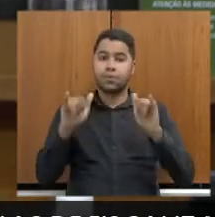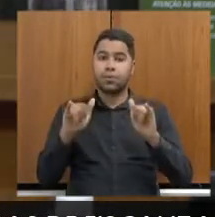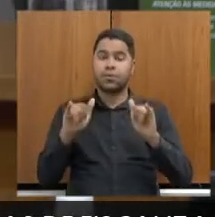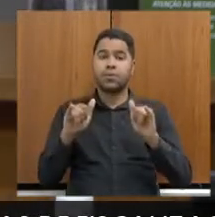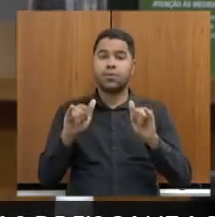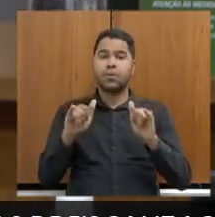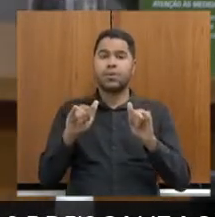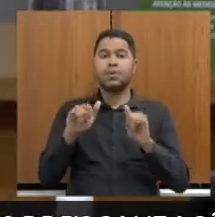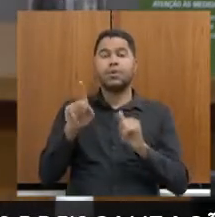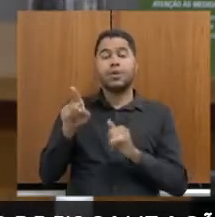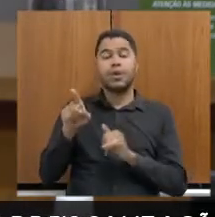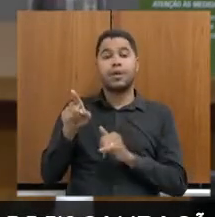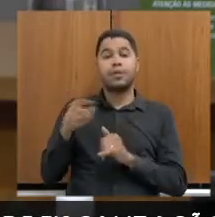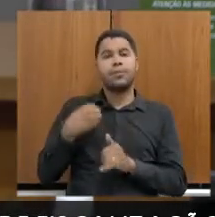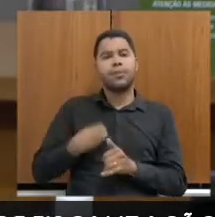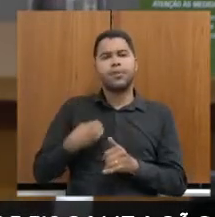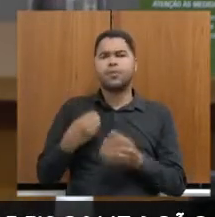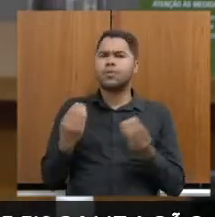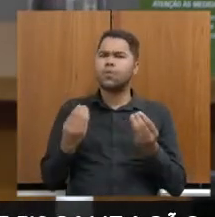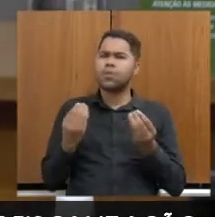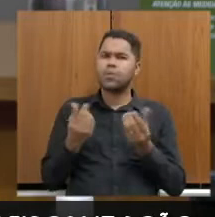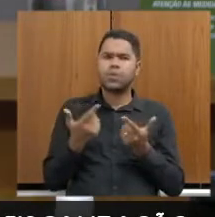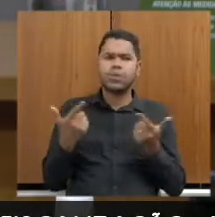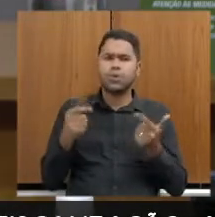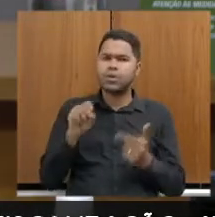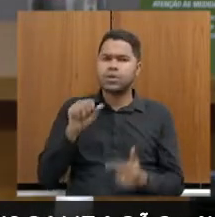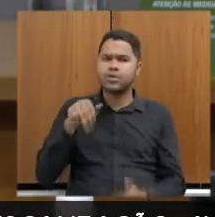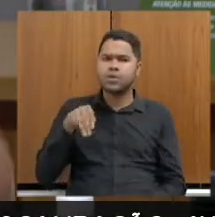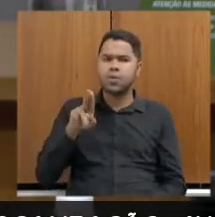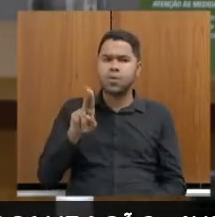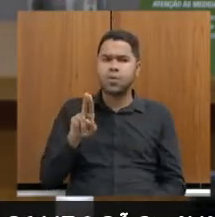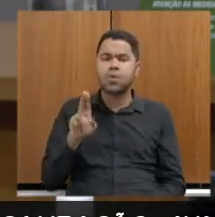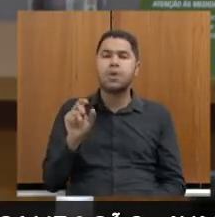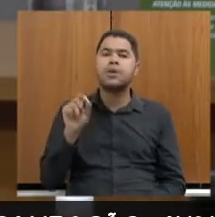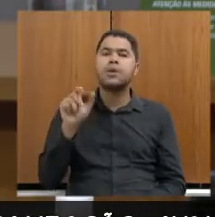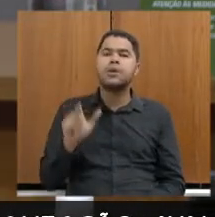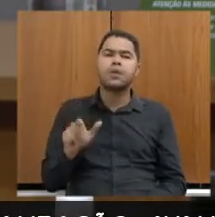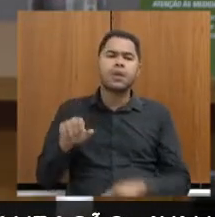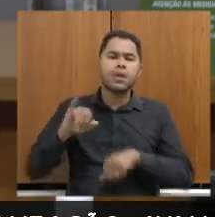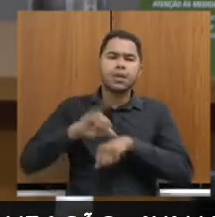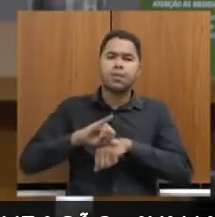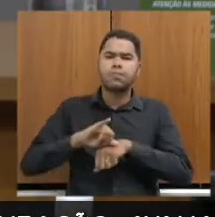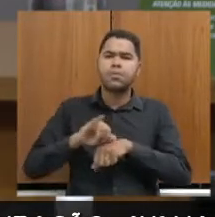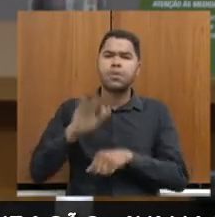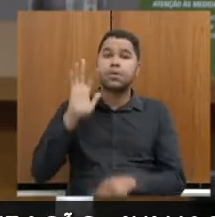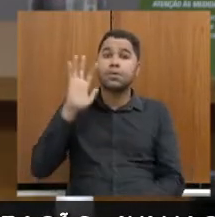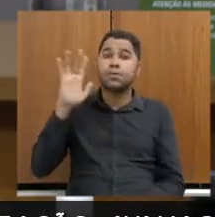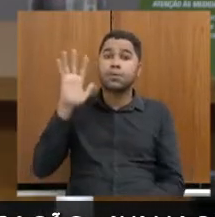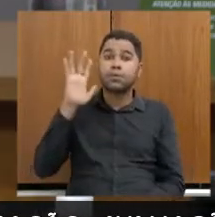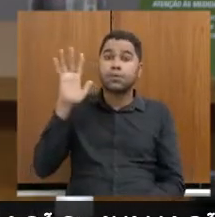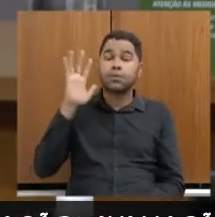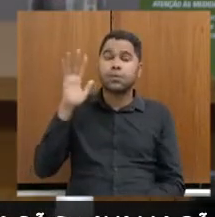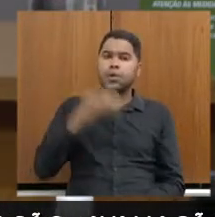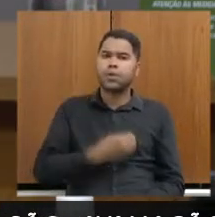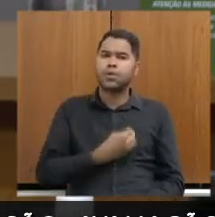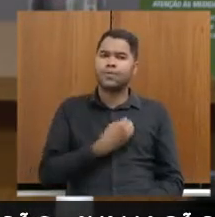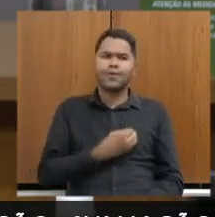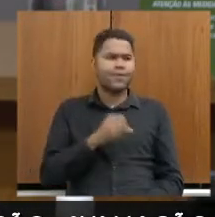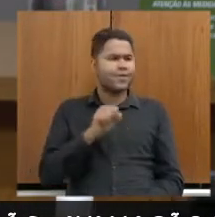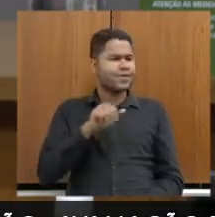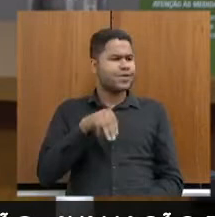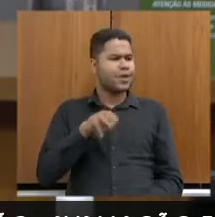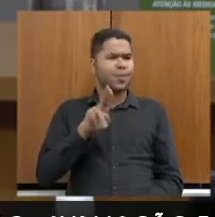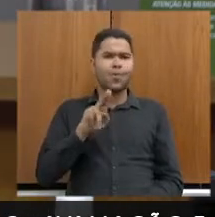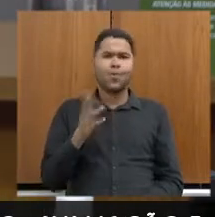estado que está presente aqui ele me perguntou mas como assim não tem Samu e quem é da capital Não imagina viver sem